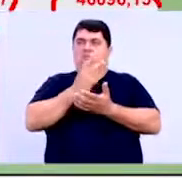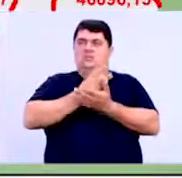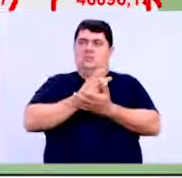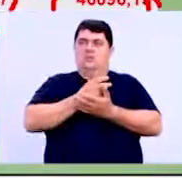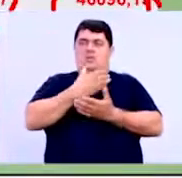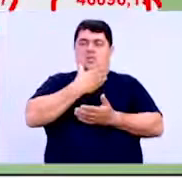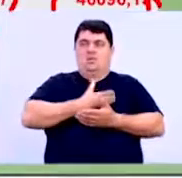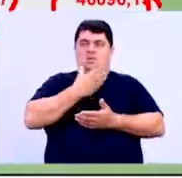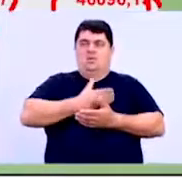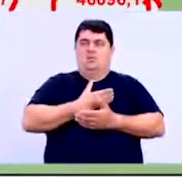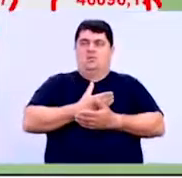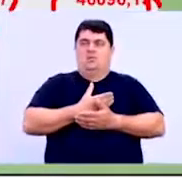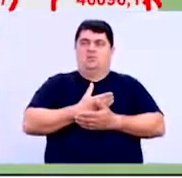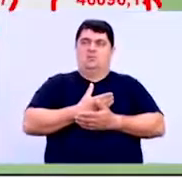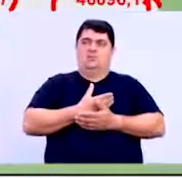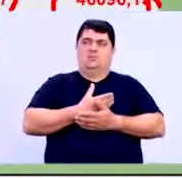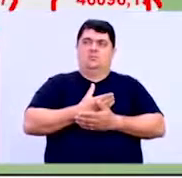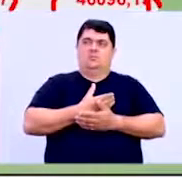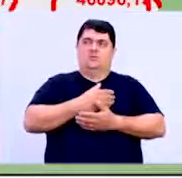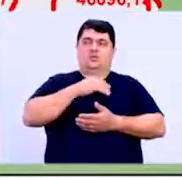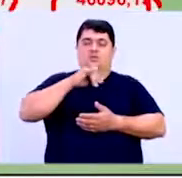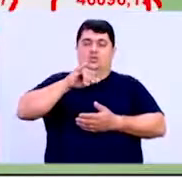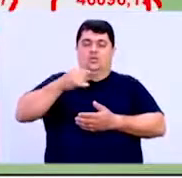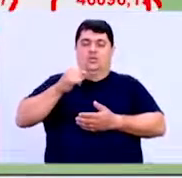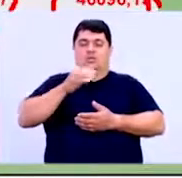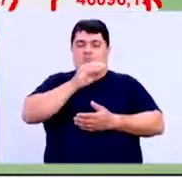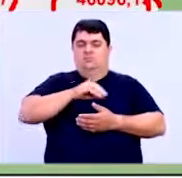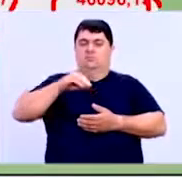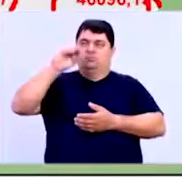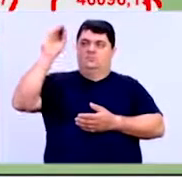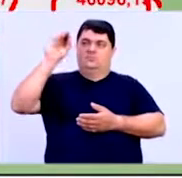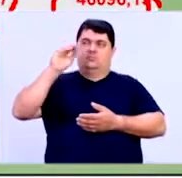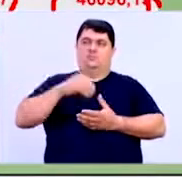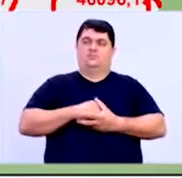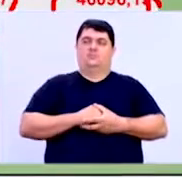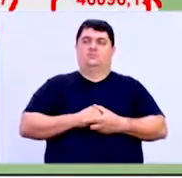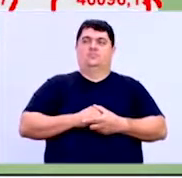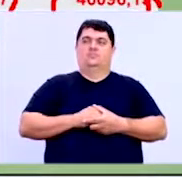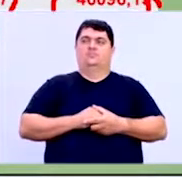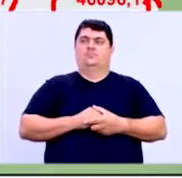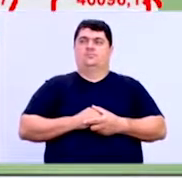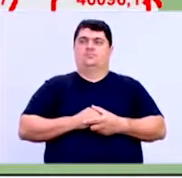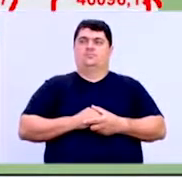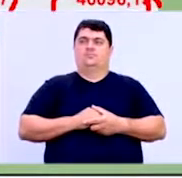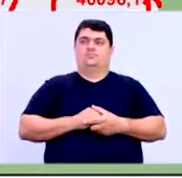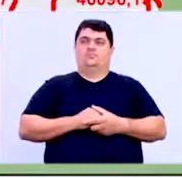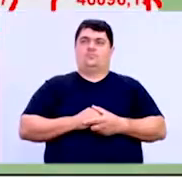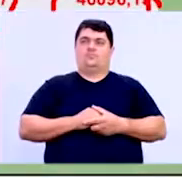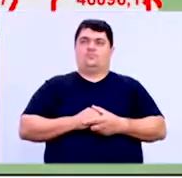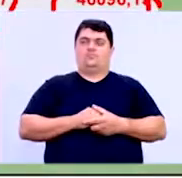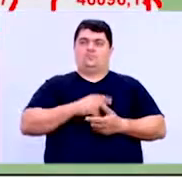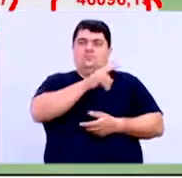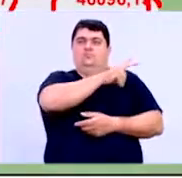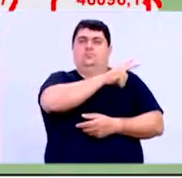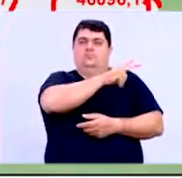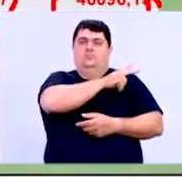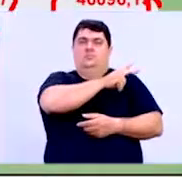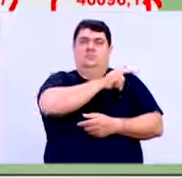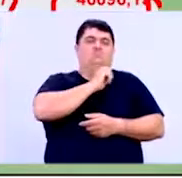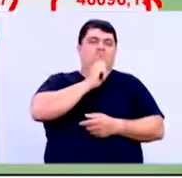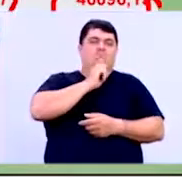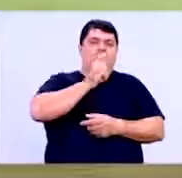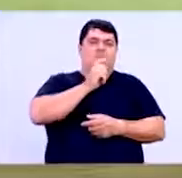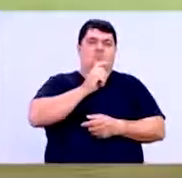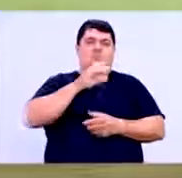dezembro. Esse daqui já seria do mês de janeiro, no mês subsequente. É, o pessoal de Vilhena que trouxe essa dúvida, o pessoal